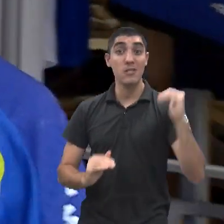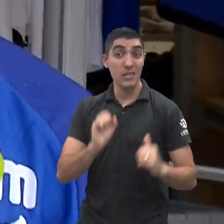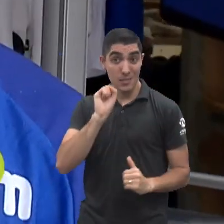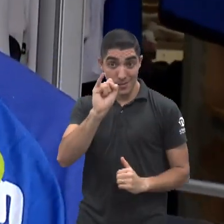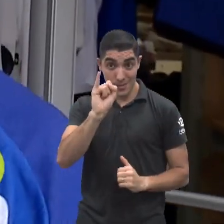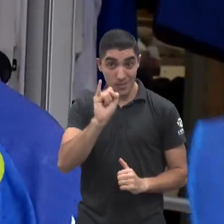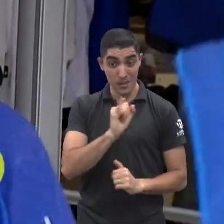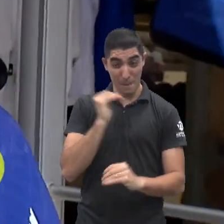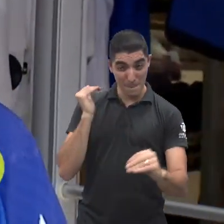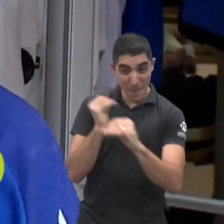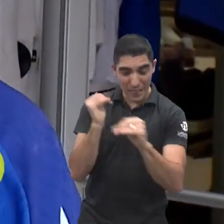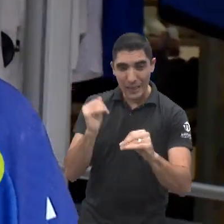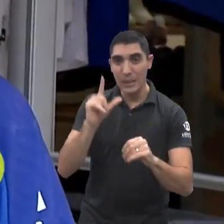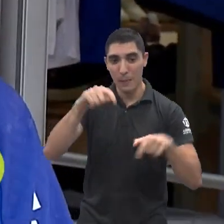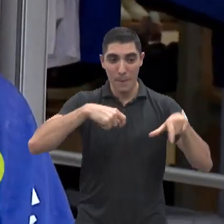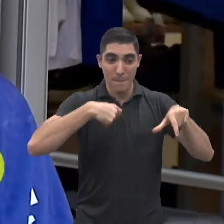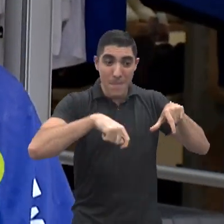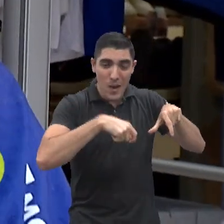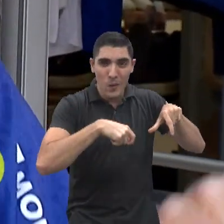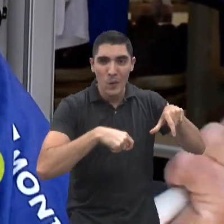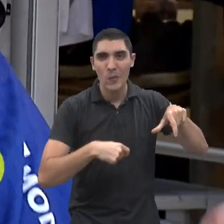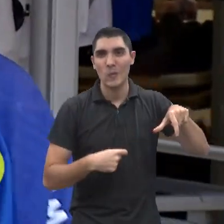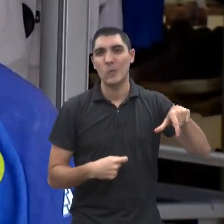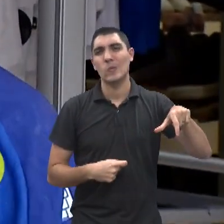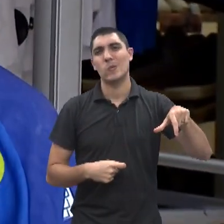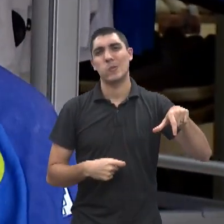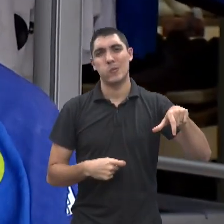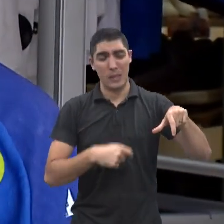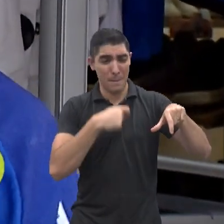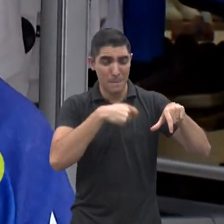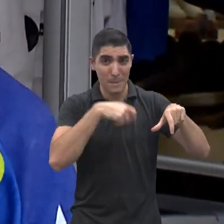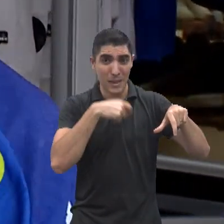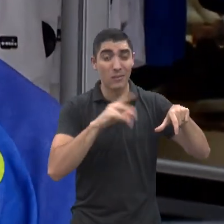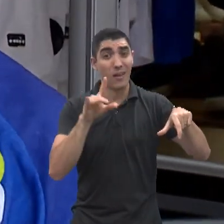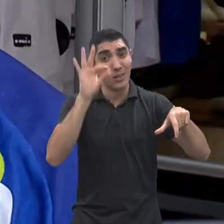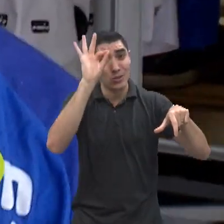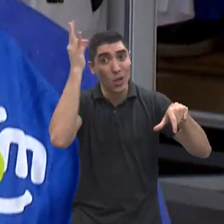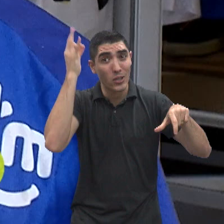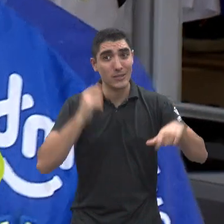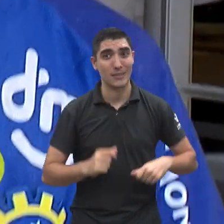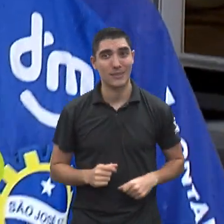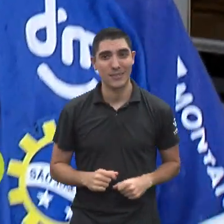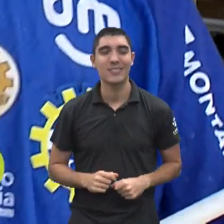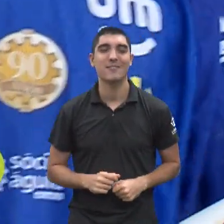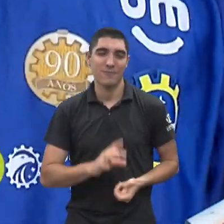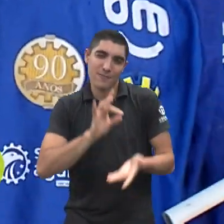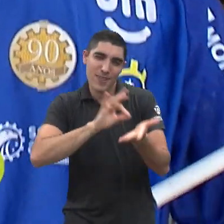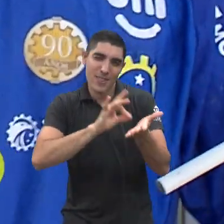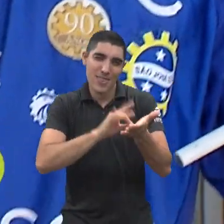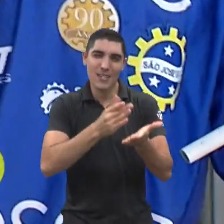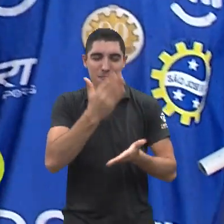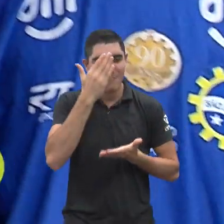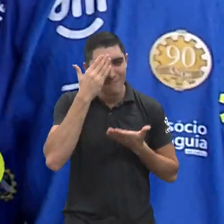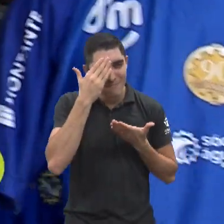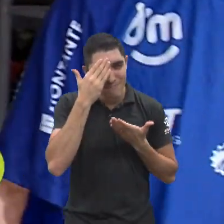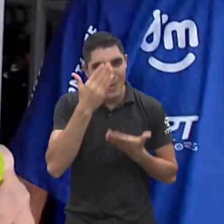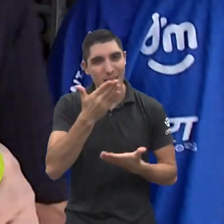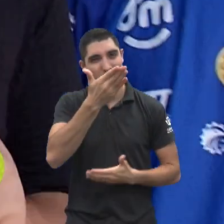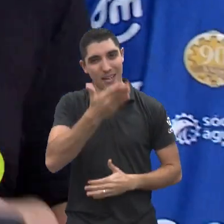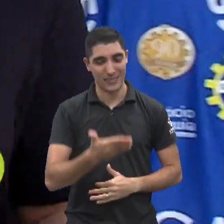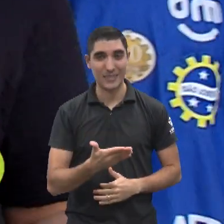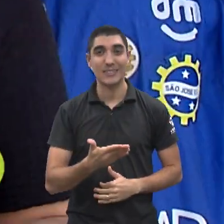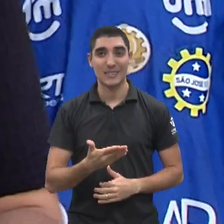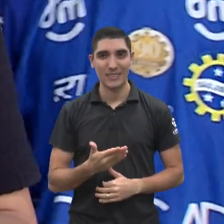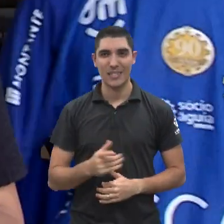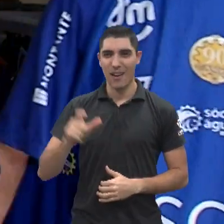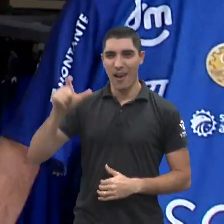para os pênaltis. E pênalti é chamada a loteria. Tá certo, Eduardinho. Obrigado pela sua participação. Torcedor símbolo